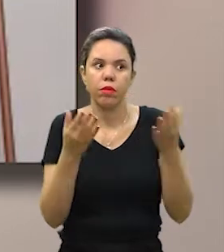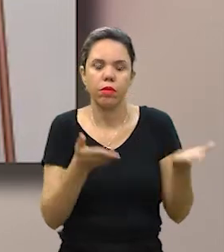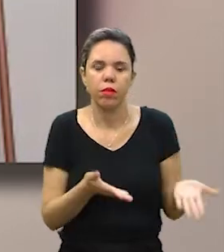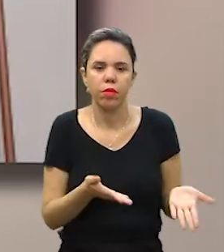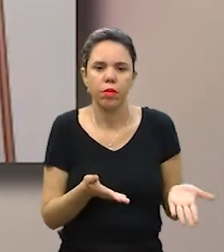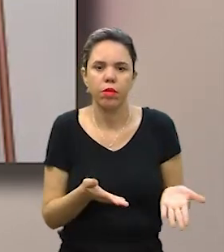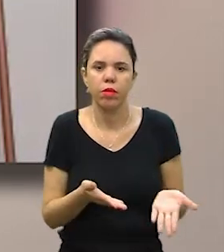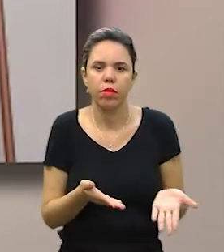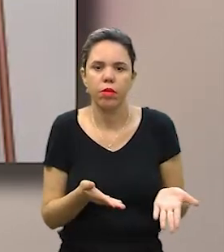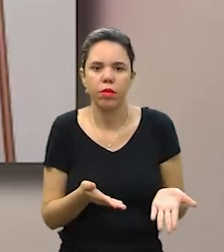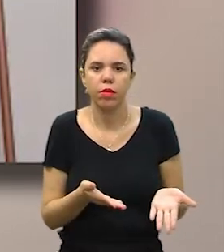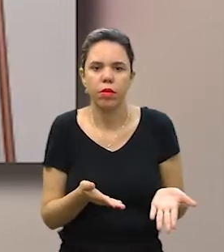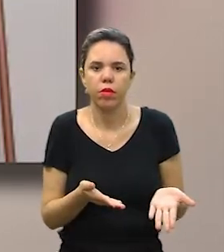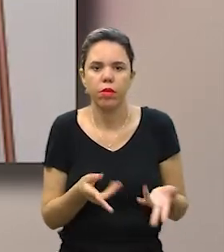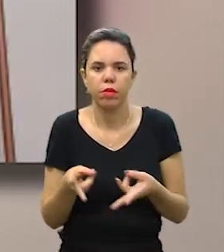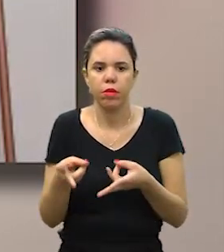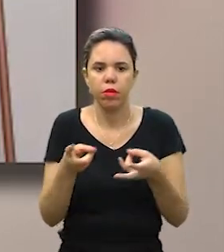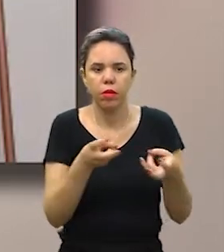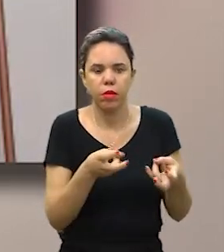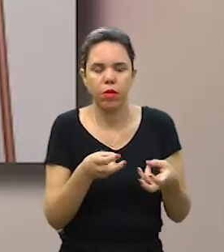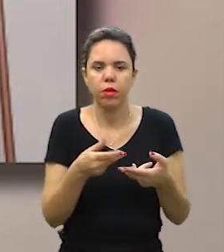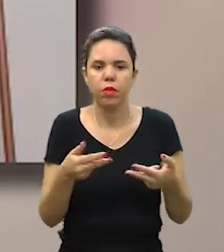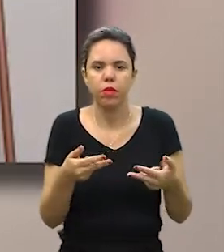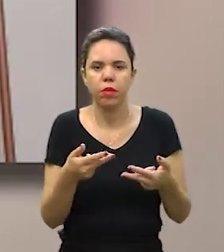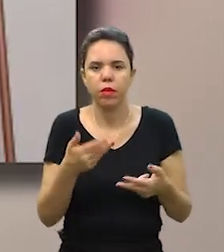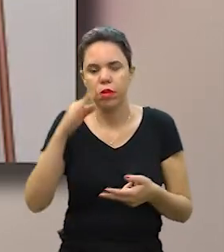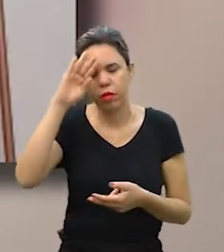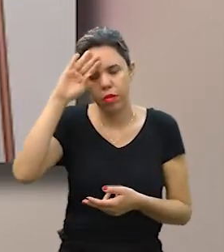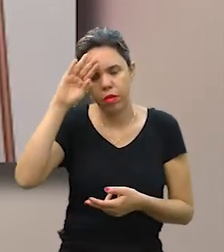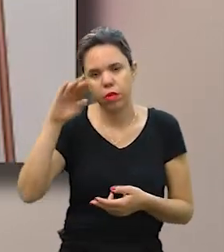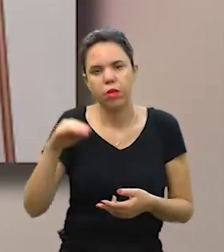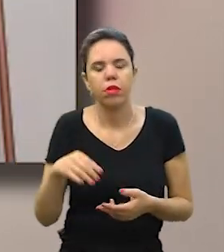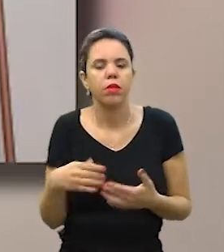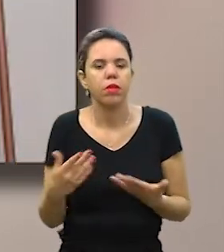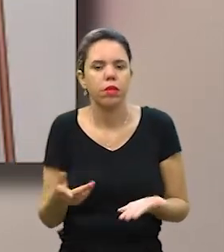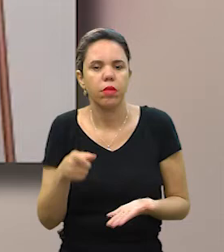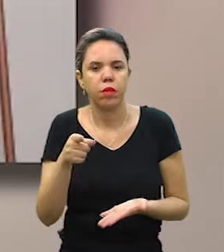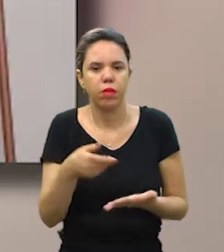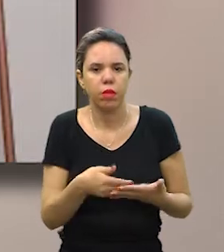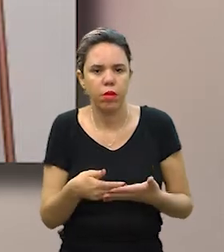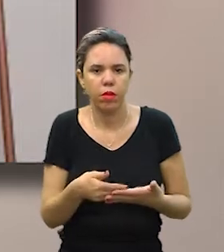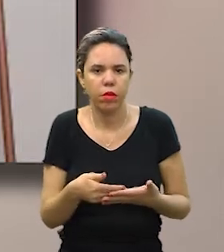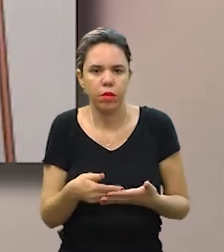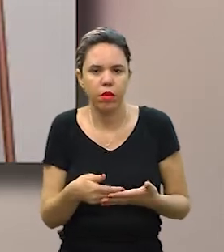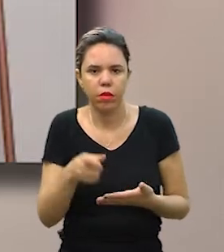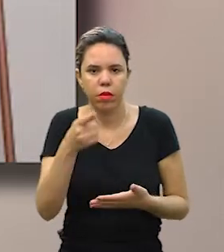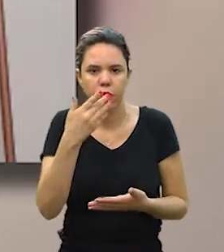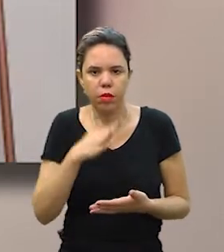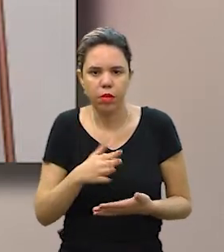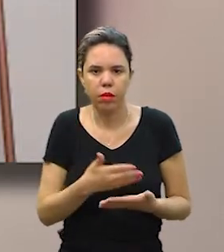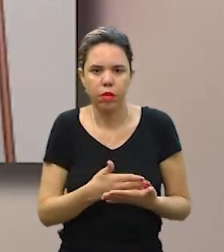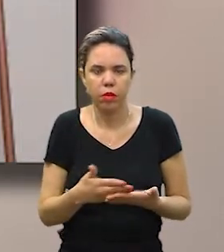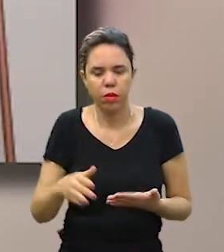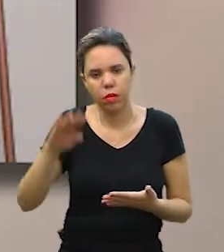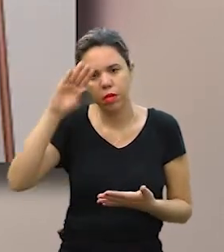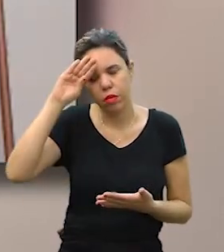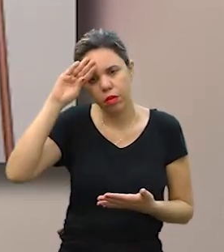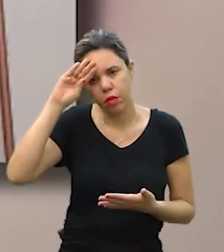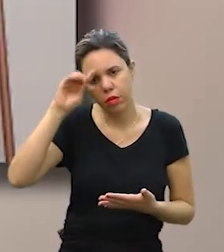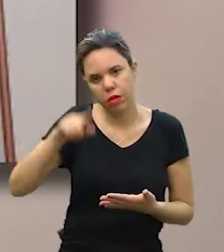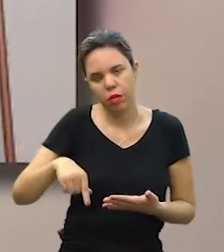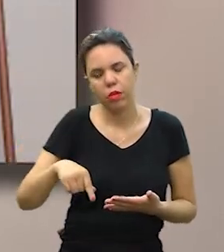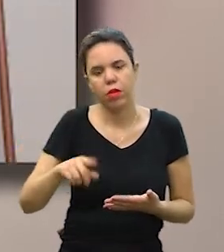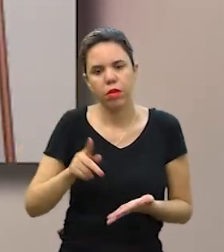atento os sinais de alerta dessa febre. Então, o seu bebê ou sua criança começou com uma febre.